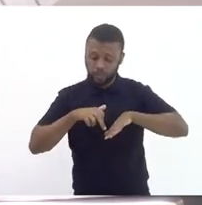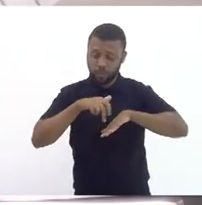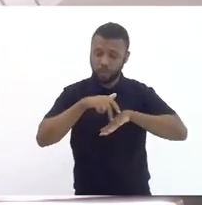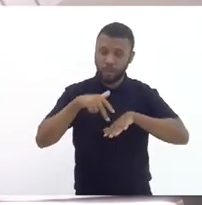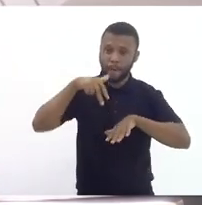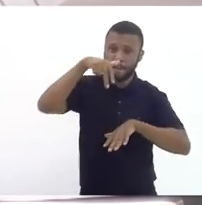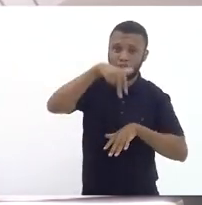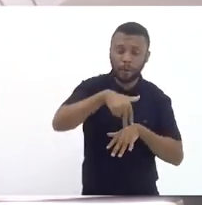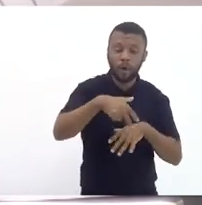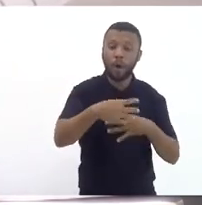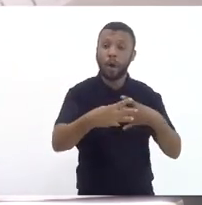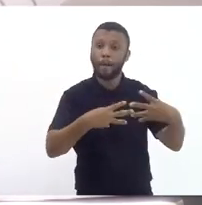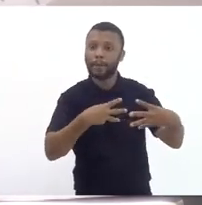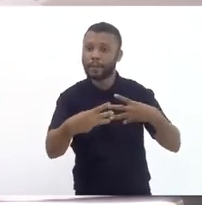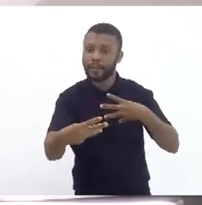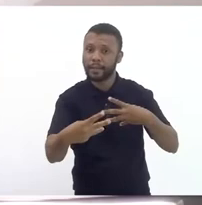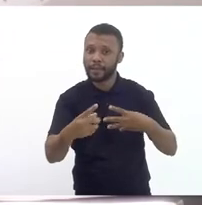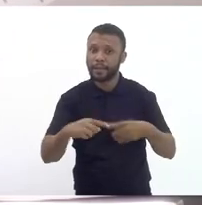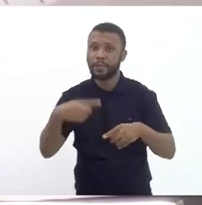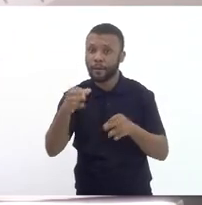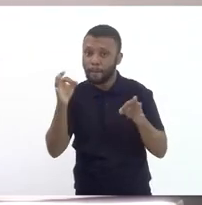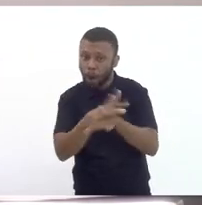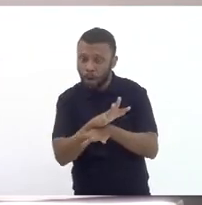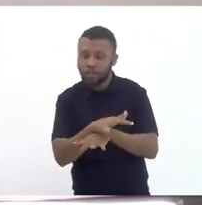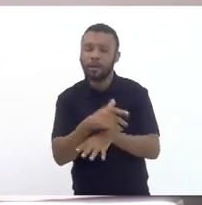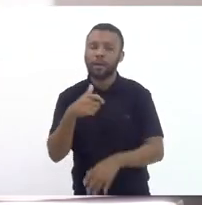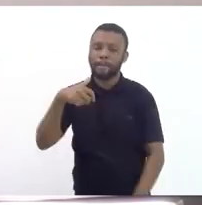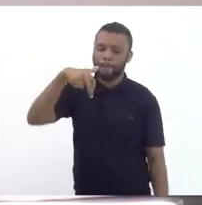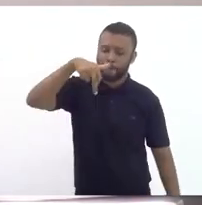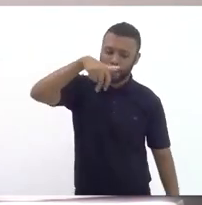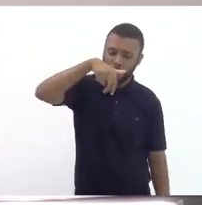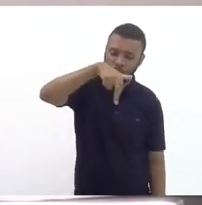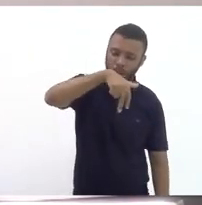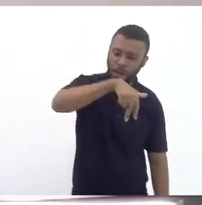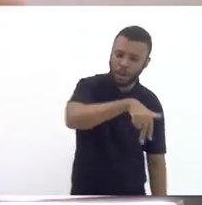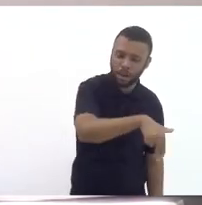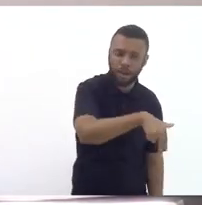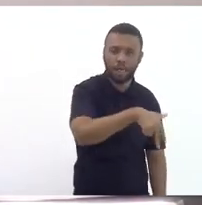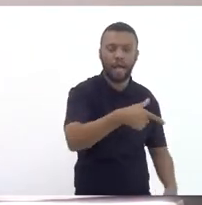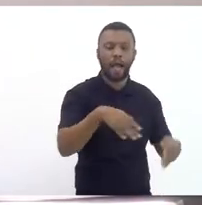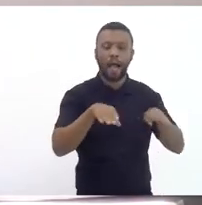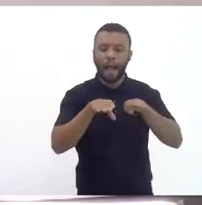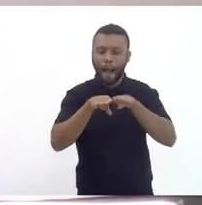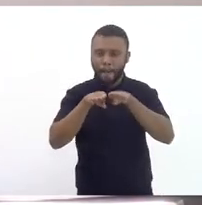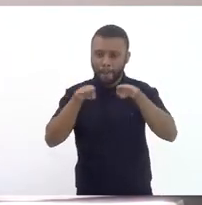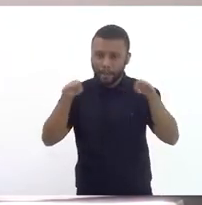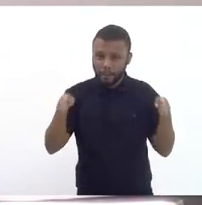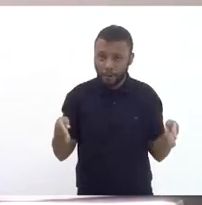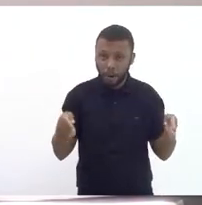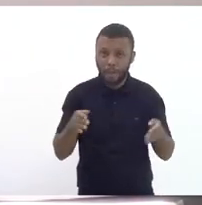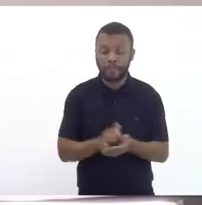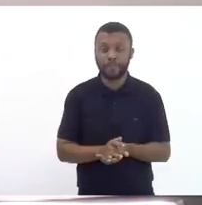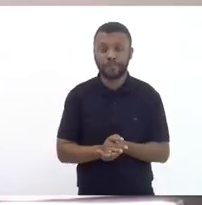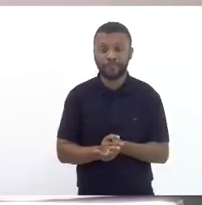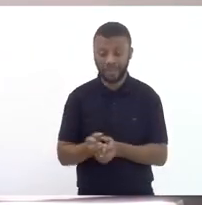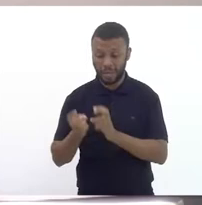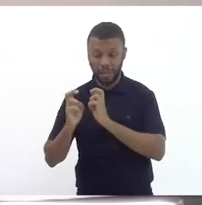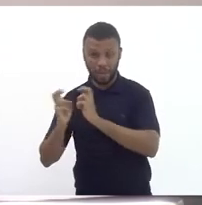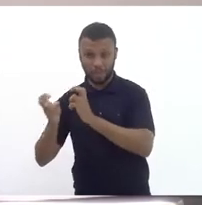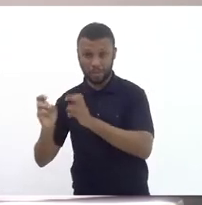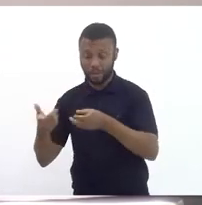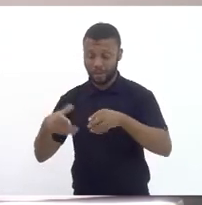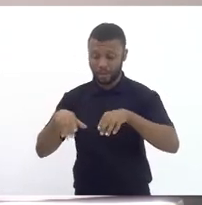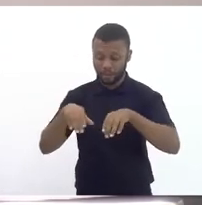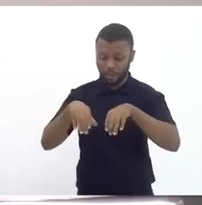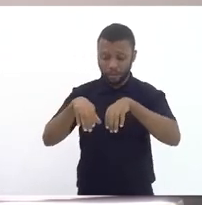à bilheteria e depois para descer até a plataforma. E na questão da distância entre o vão, chega a ser vergonhoso. Eu estive